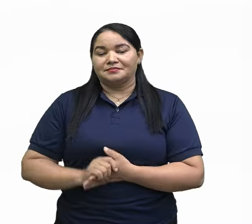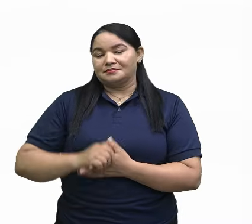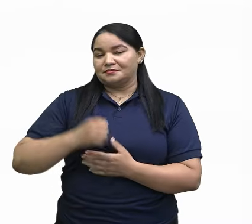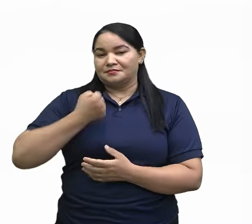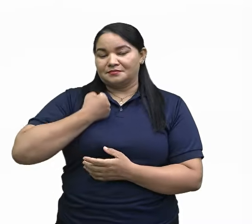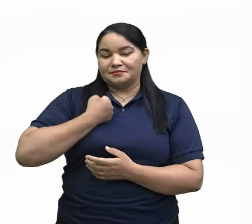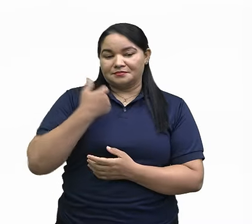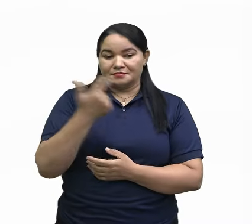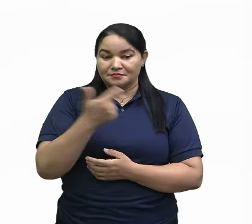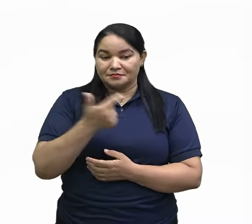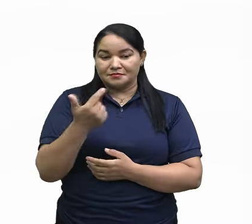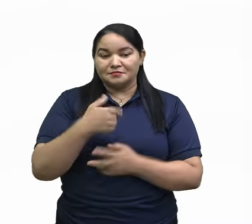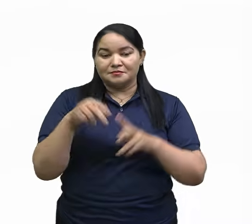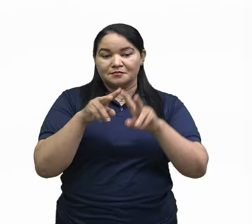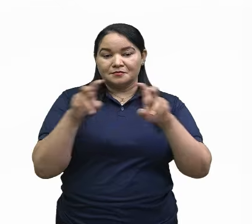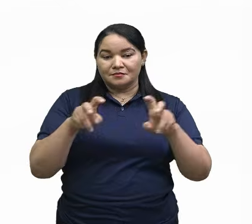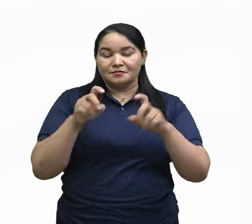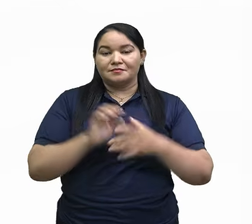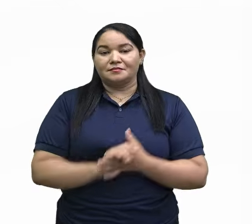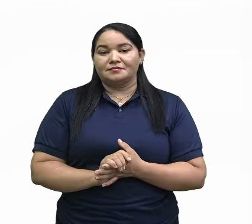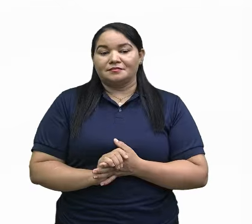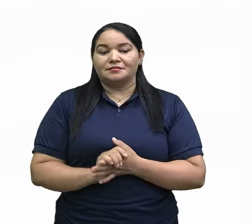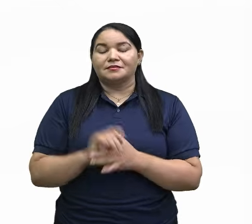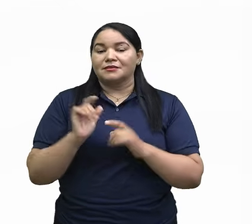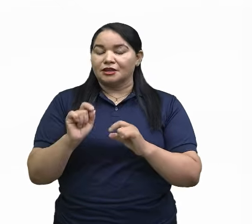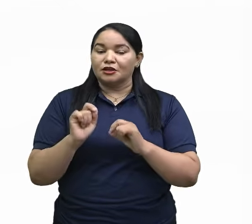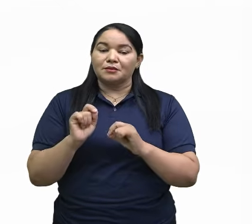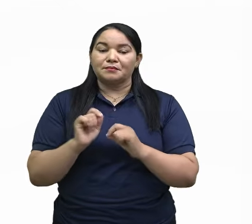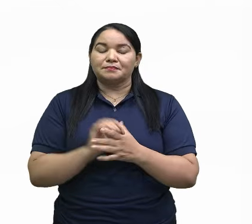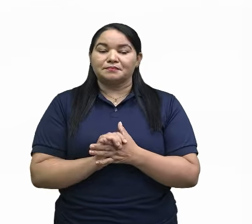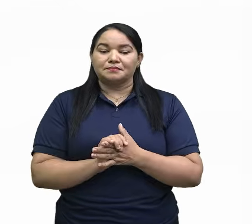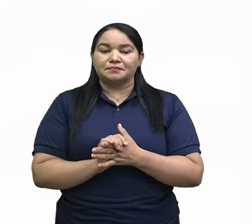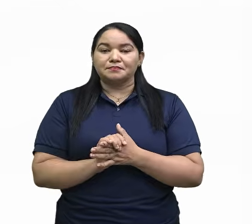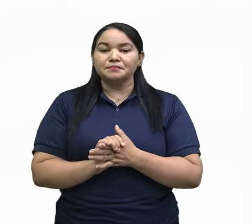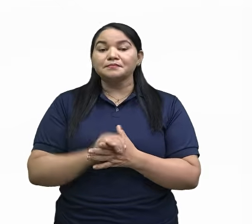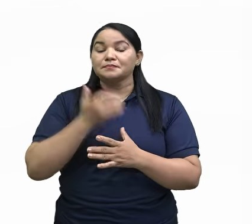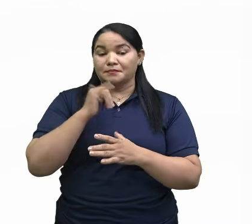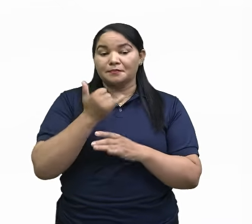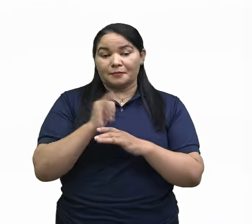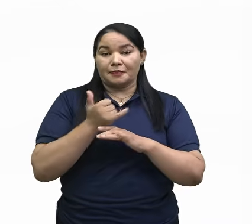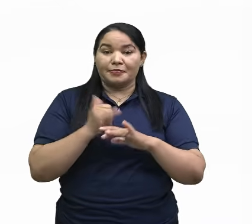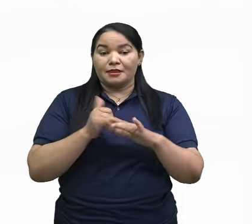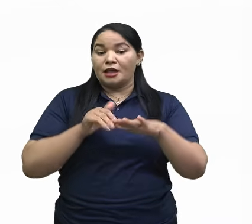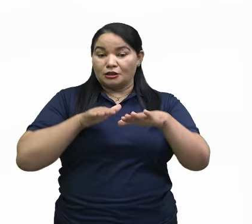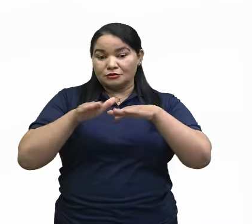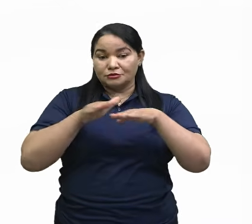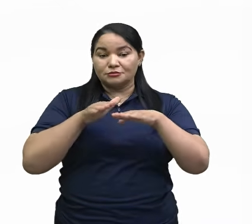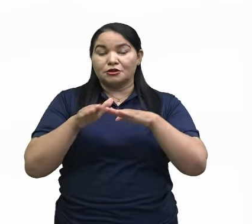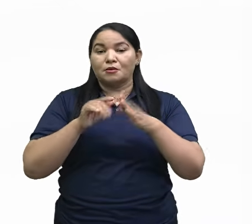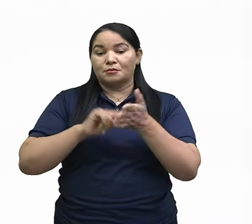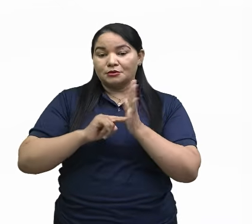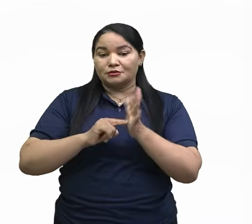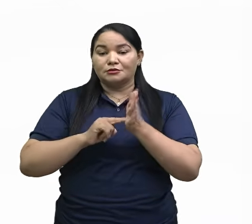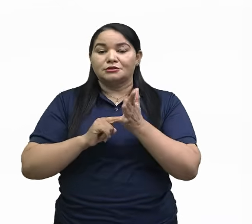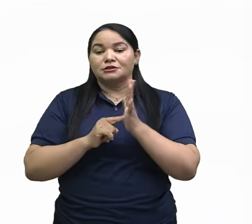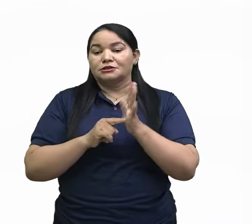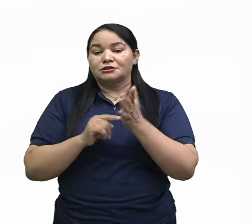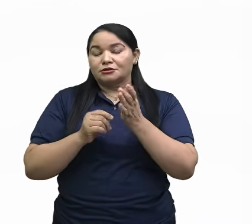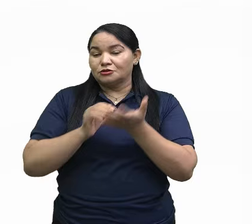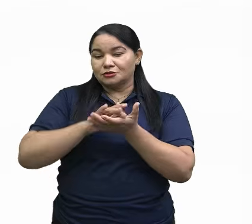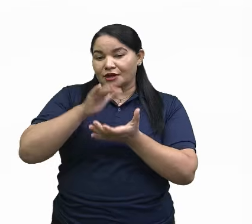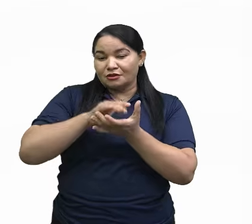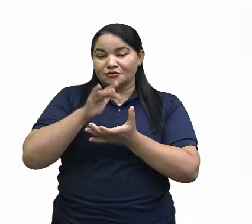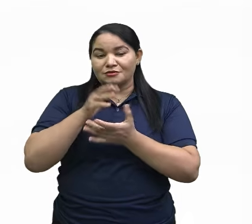aula 22, como objeto de conhecimento, eletrodinâmica, motores e geradores